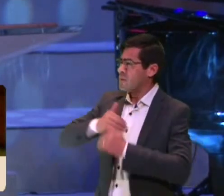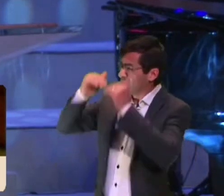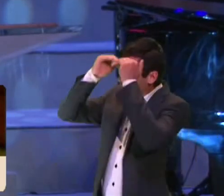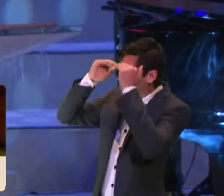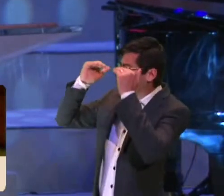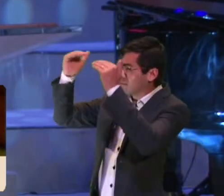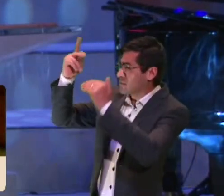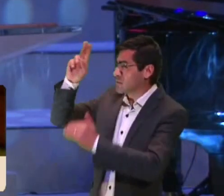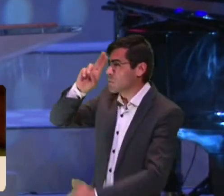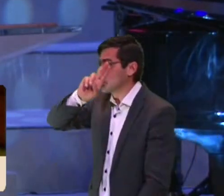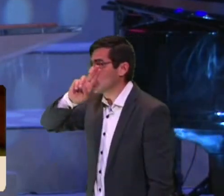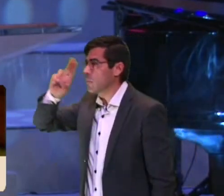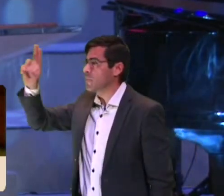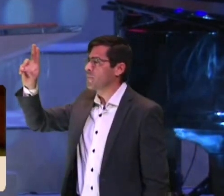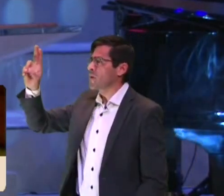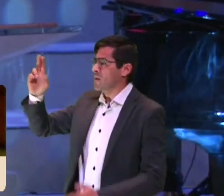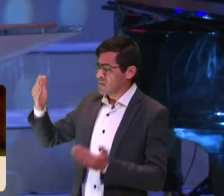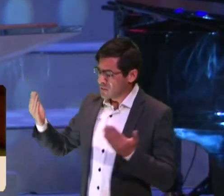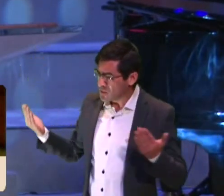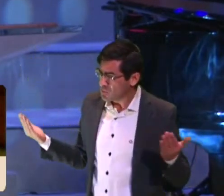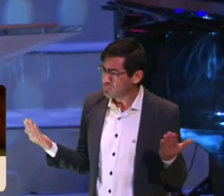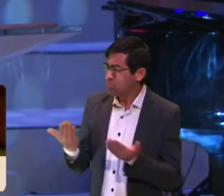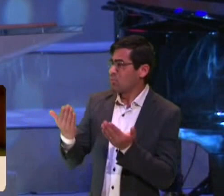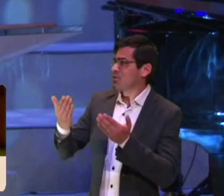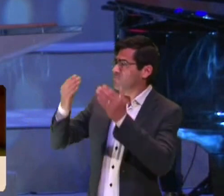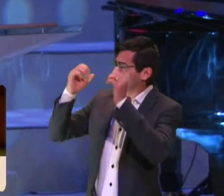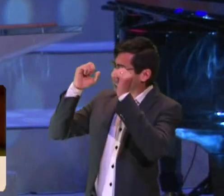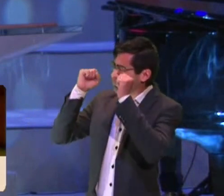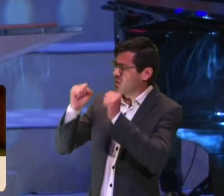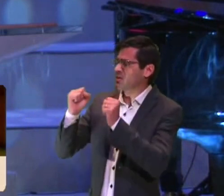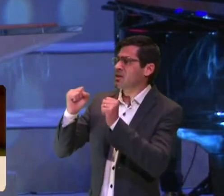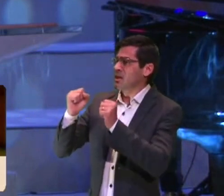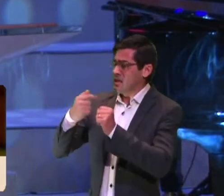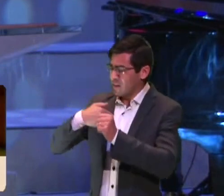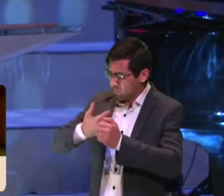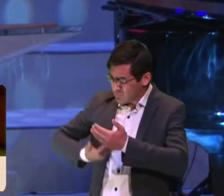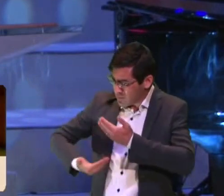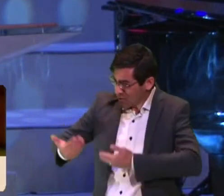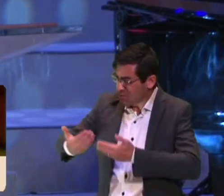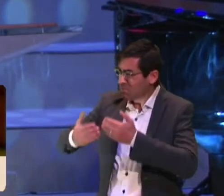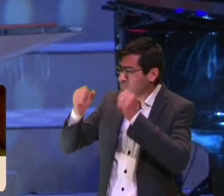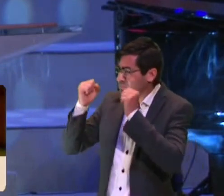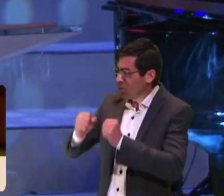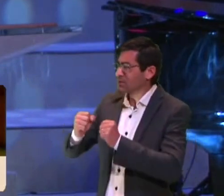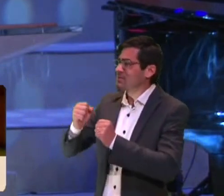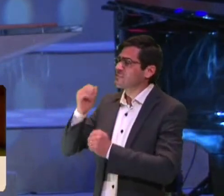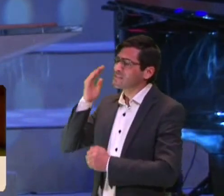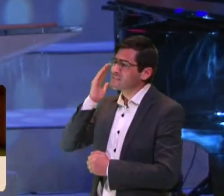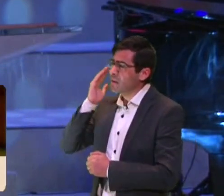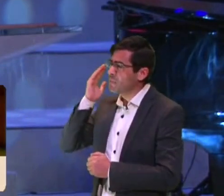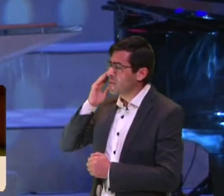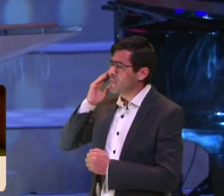nome. Faze que hoje este teu servo seja bem-sucedido,